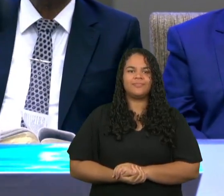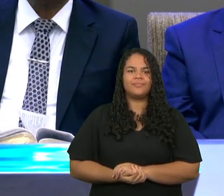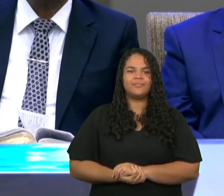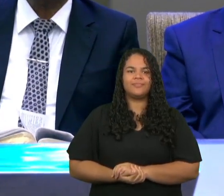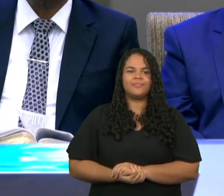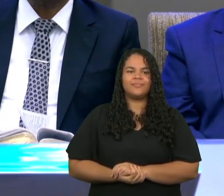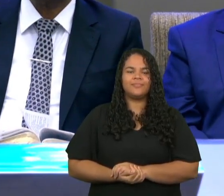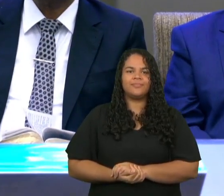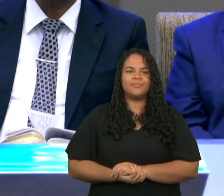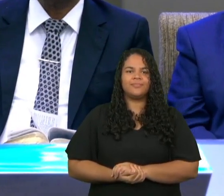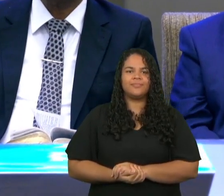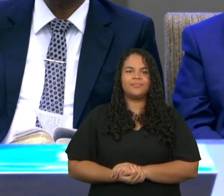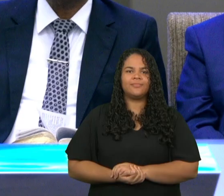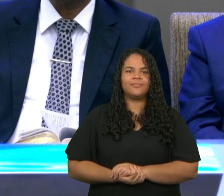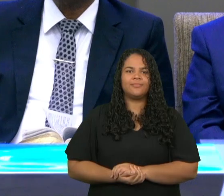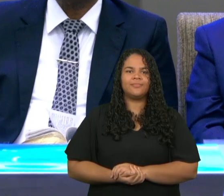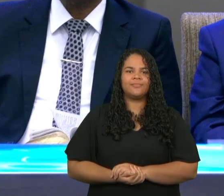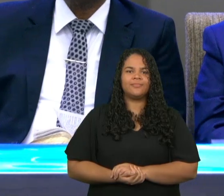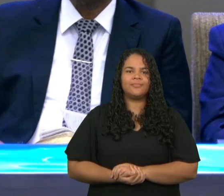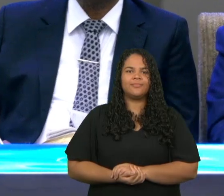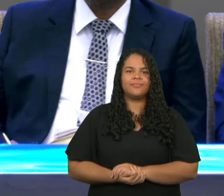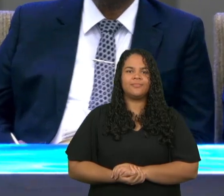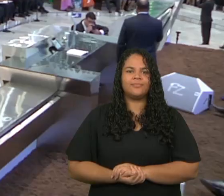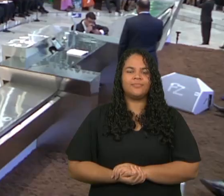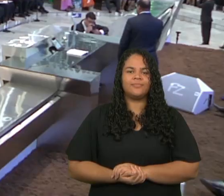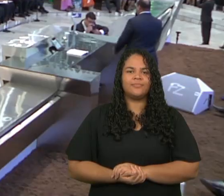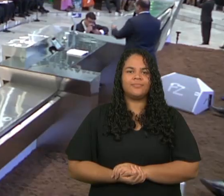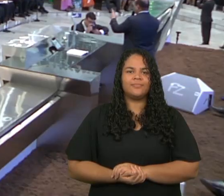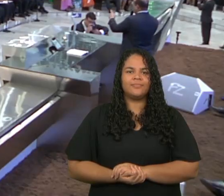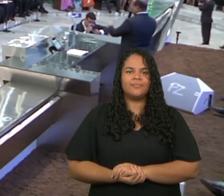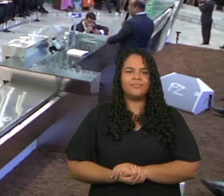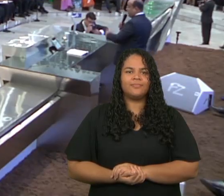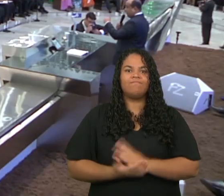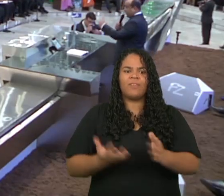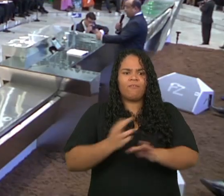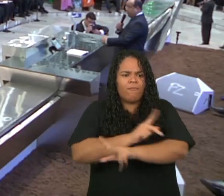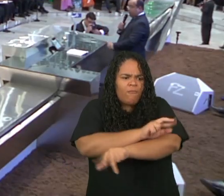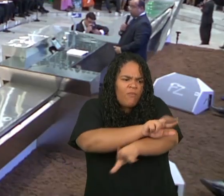E sabe o que acontece? Muitos adolescentes só ficam